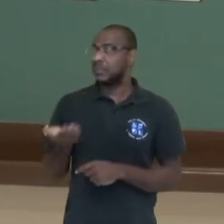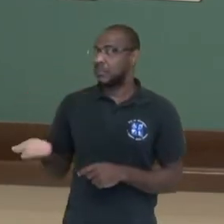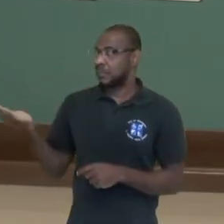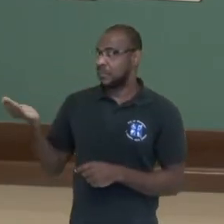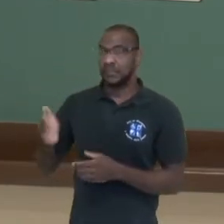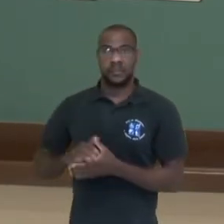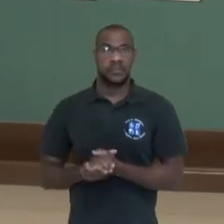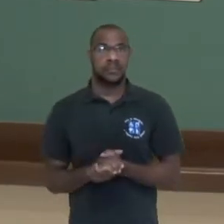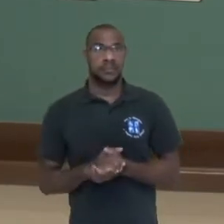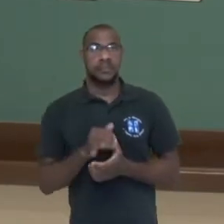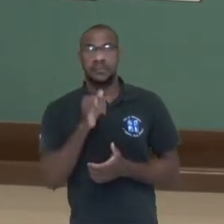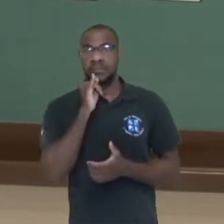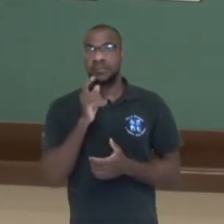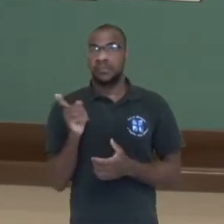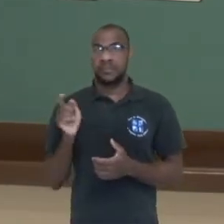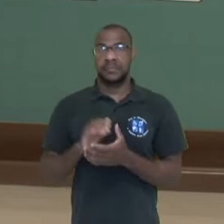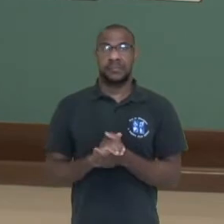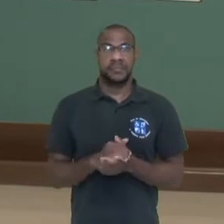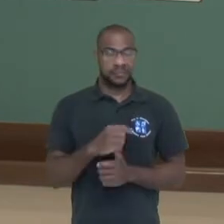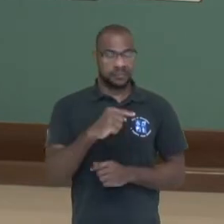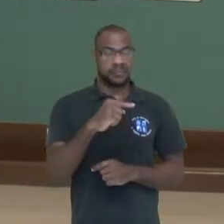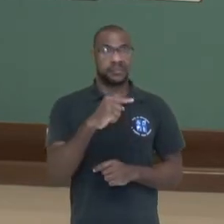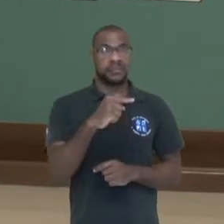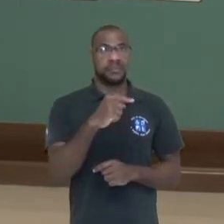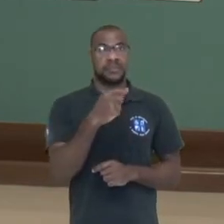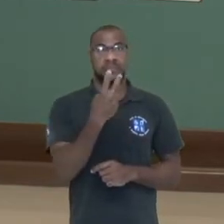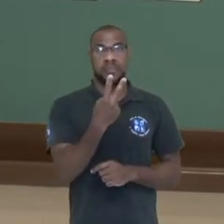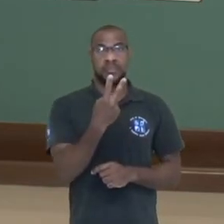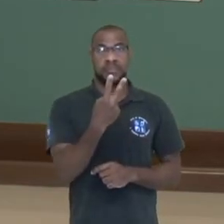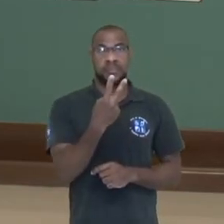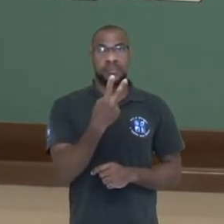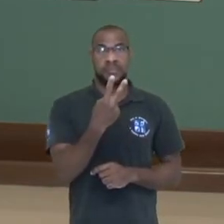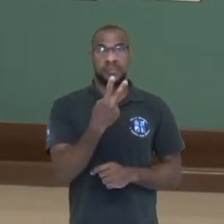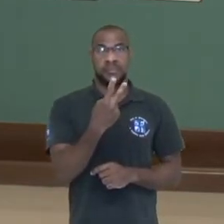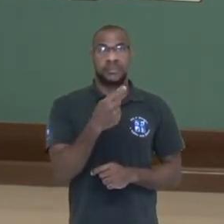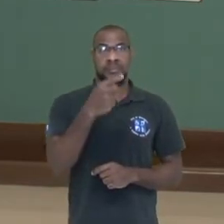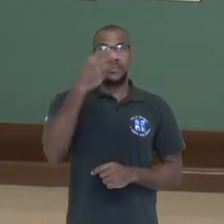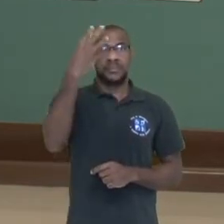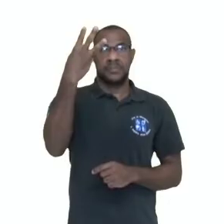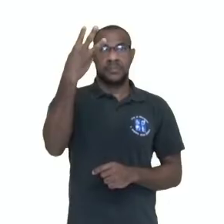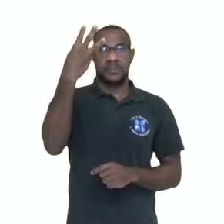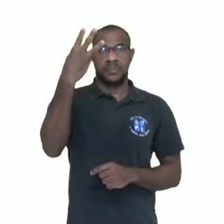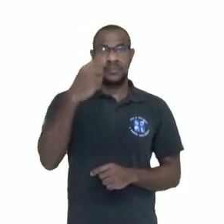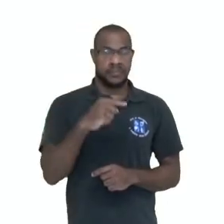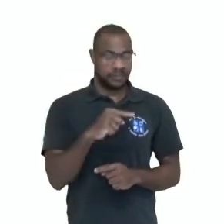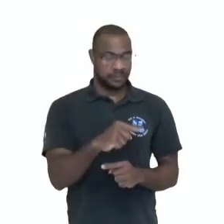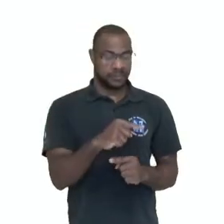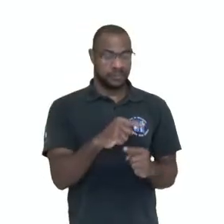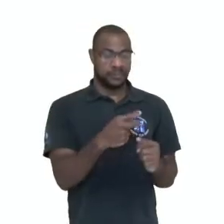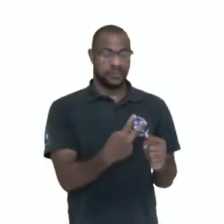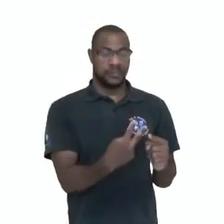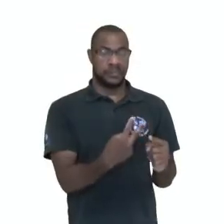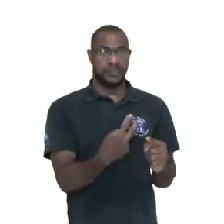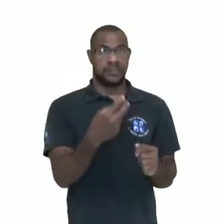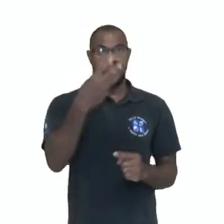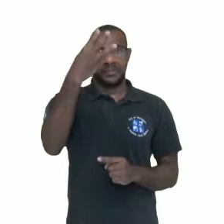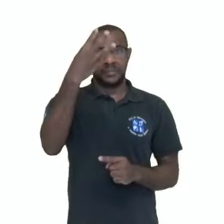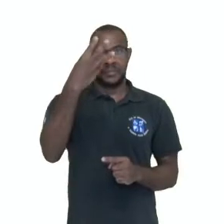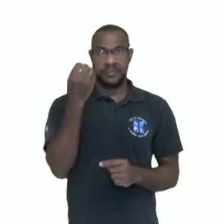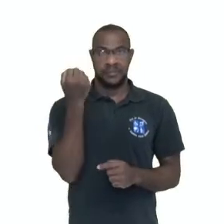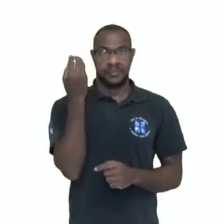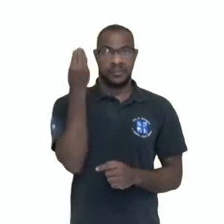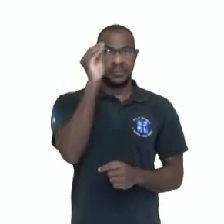onde? Olha que lindo. Menos 2 e 3. Então, aqui está o ponto A, essa localização. Você marcou